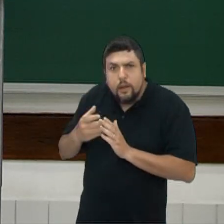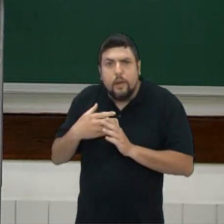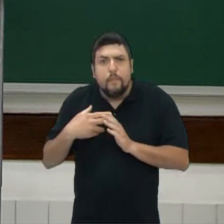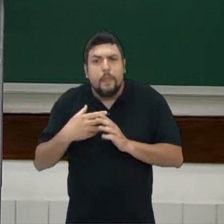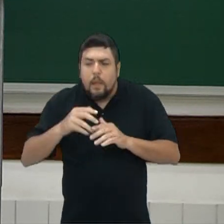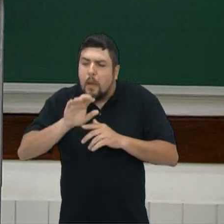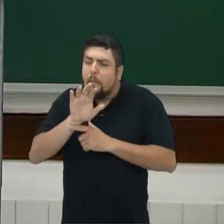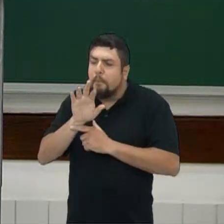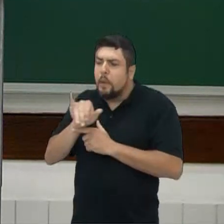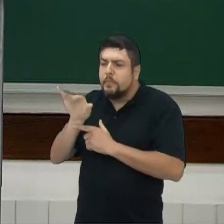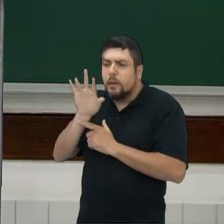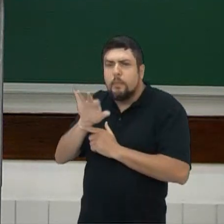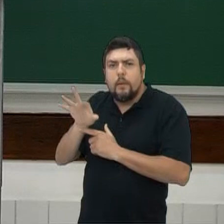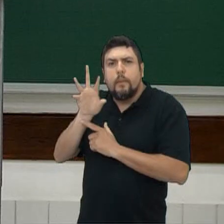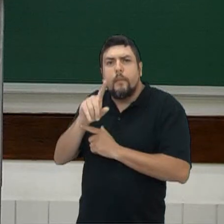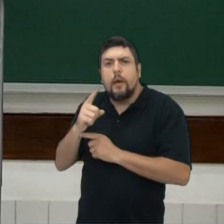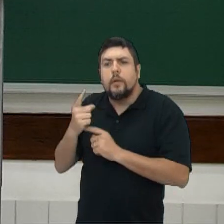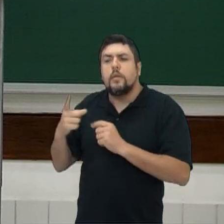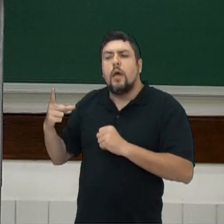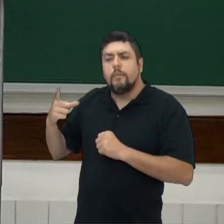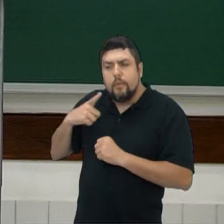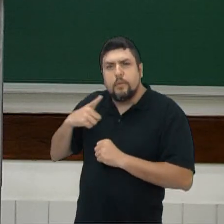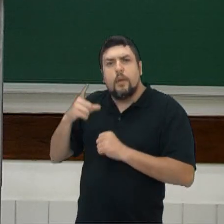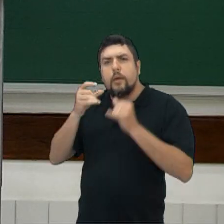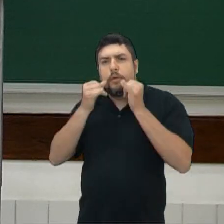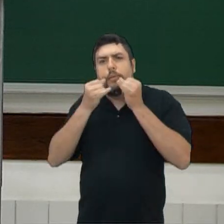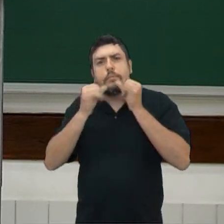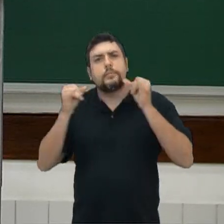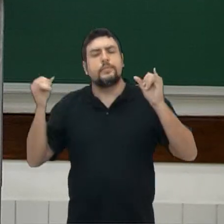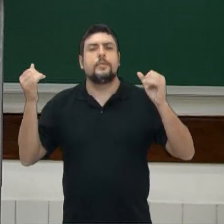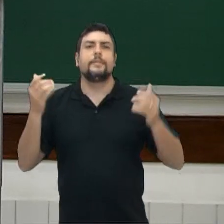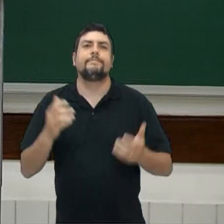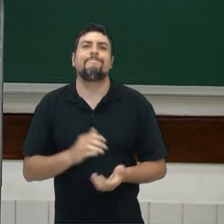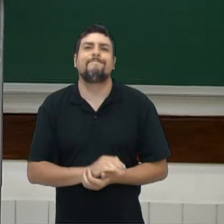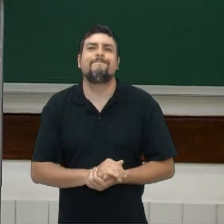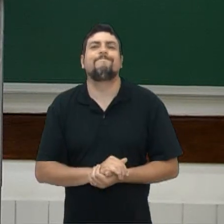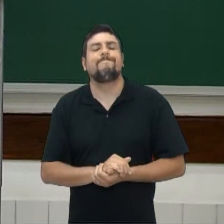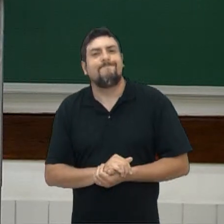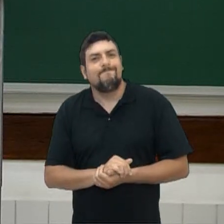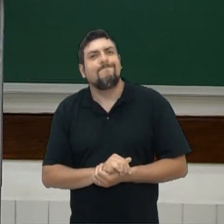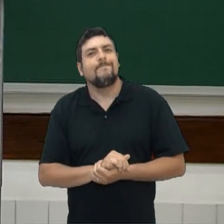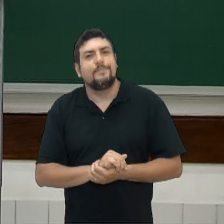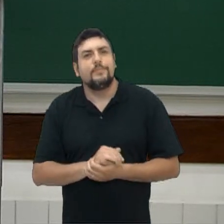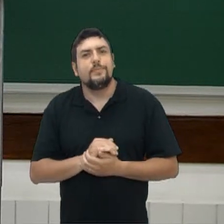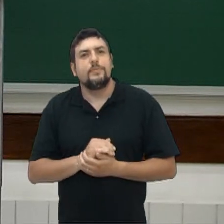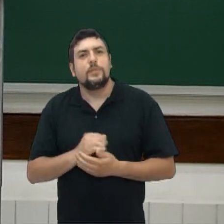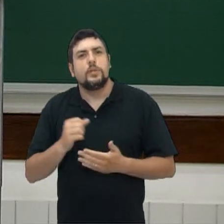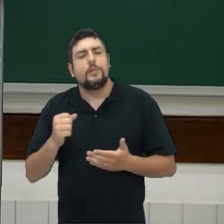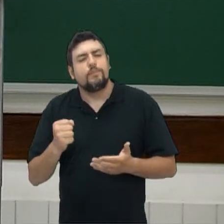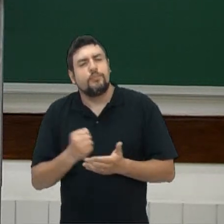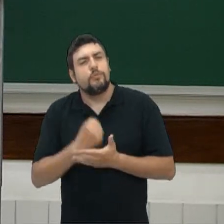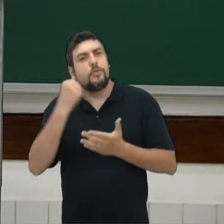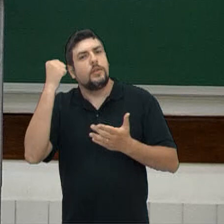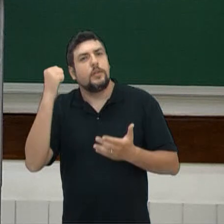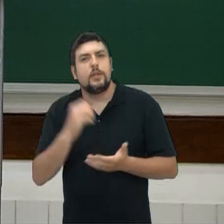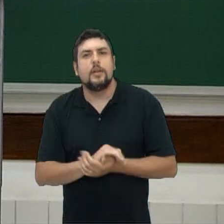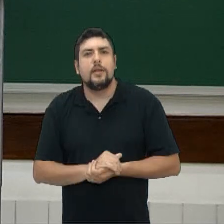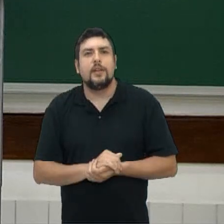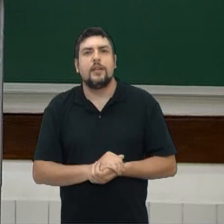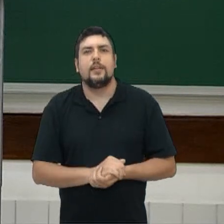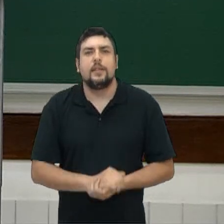eu já dei spoiler de qual desses compostos aqui é capaz de conduzir corrente